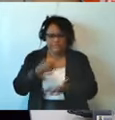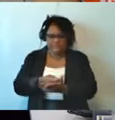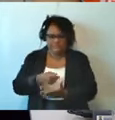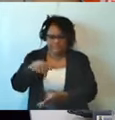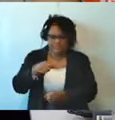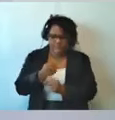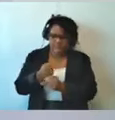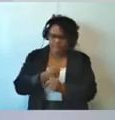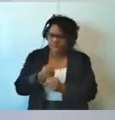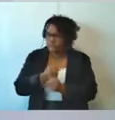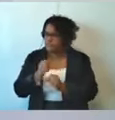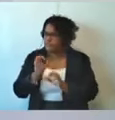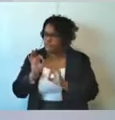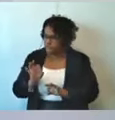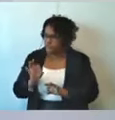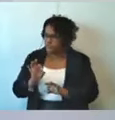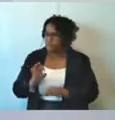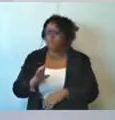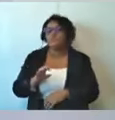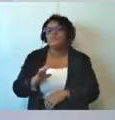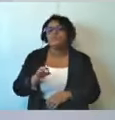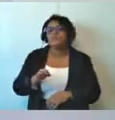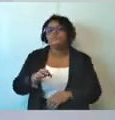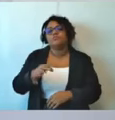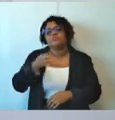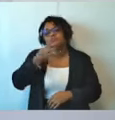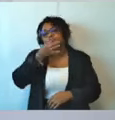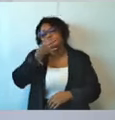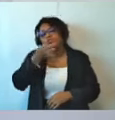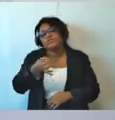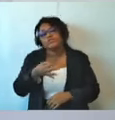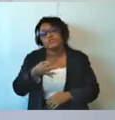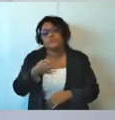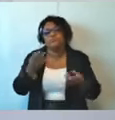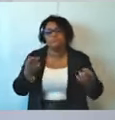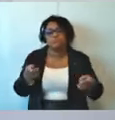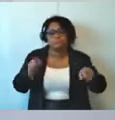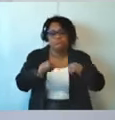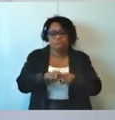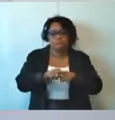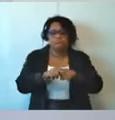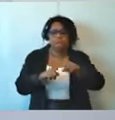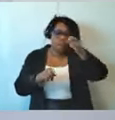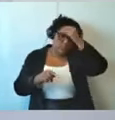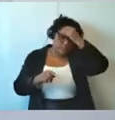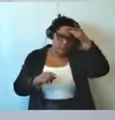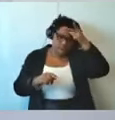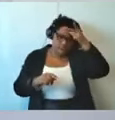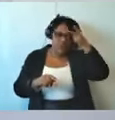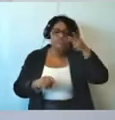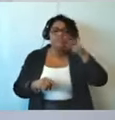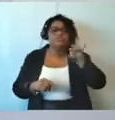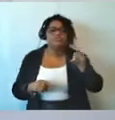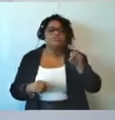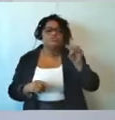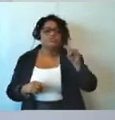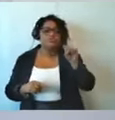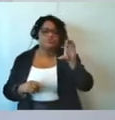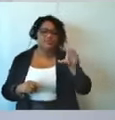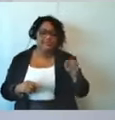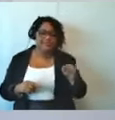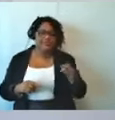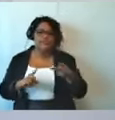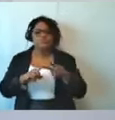É uma sugestão só para fazer em conjunto com a prefeitura, principalmente a Jéssica e o Júnior, fazer os principais pontos da